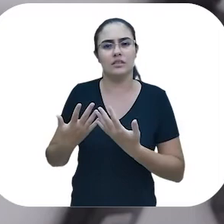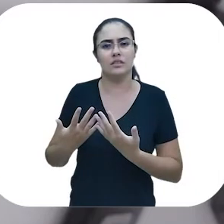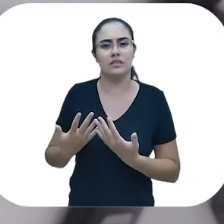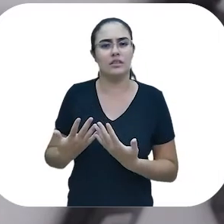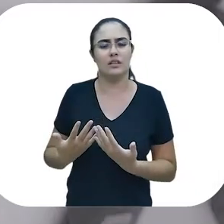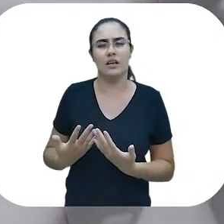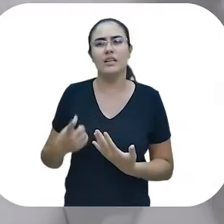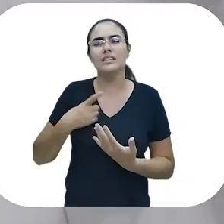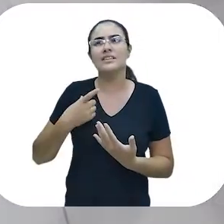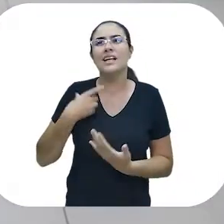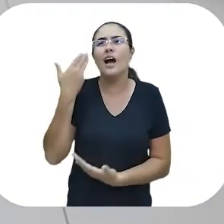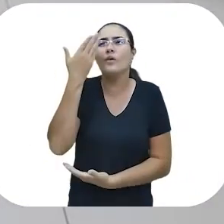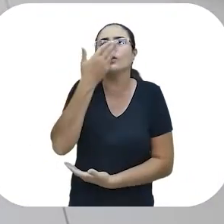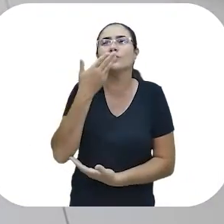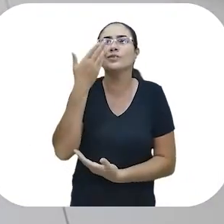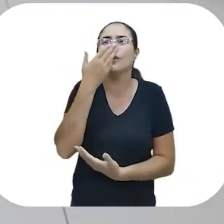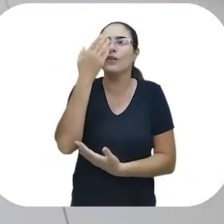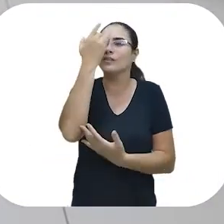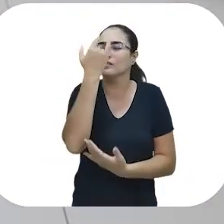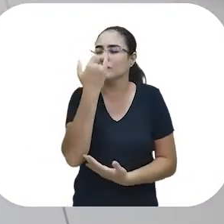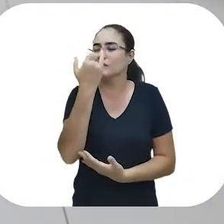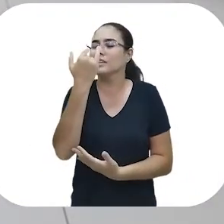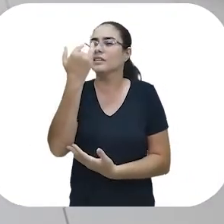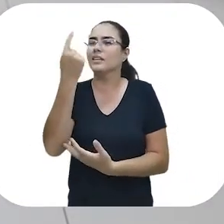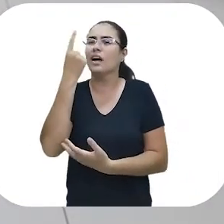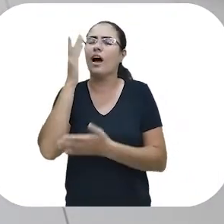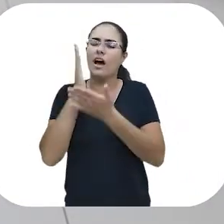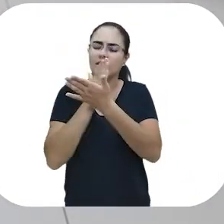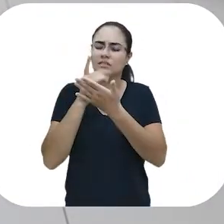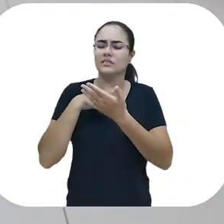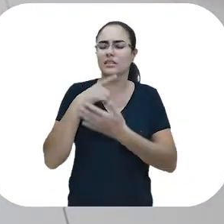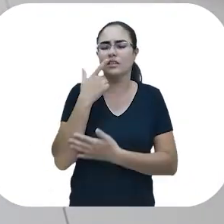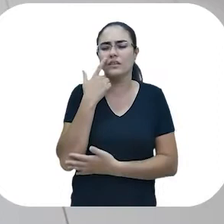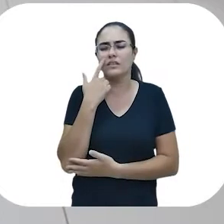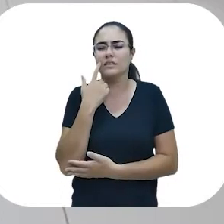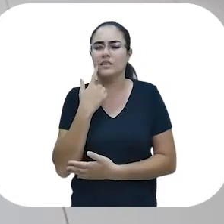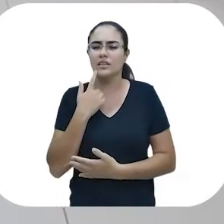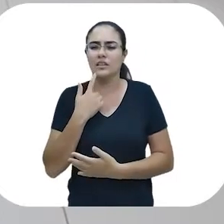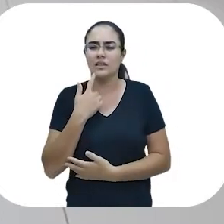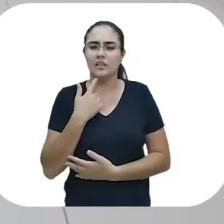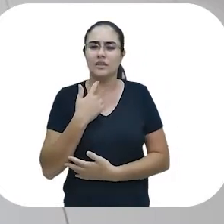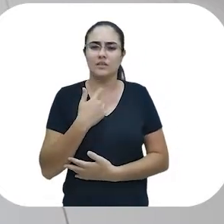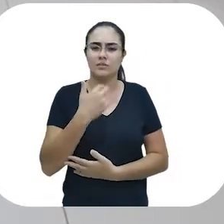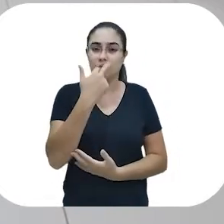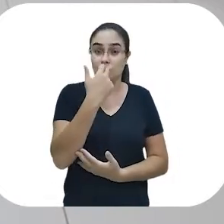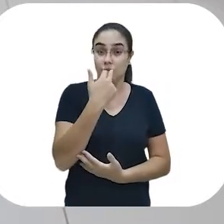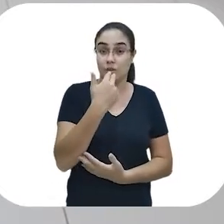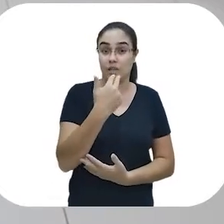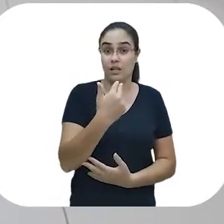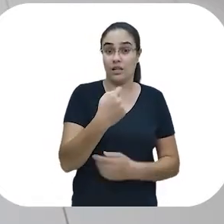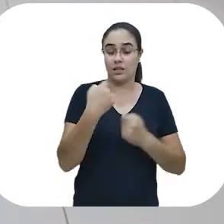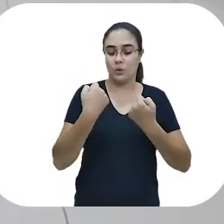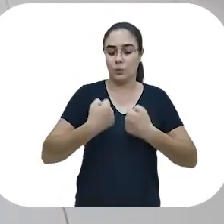olhar, e cai dele uma lágrima de azeviche numa língua ferina e